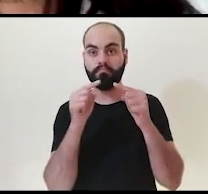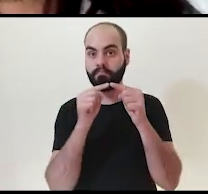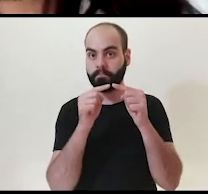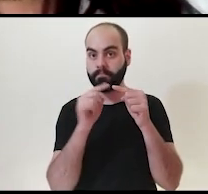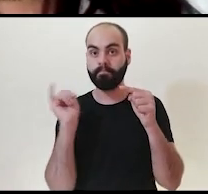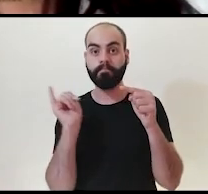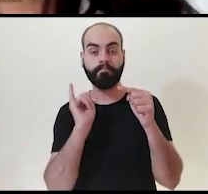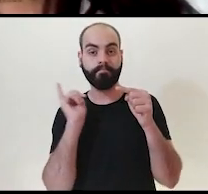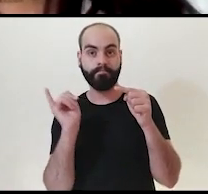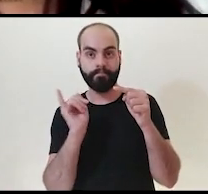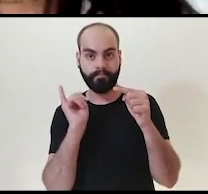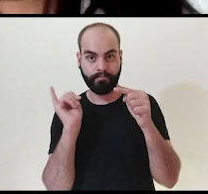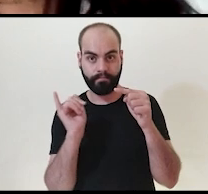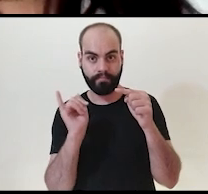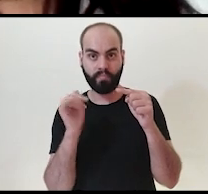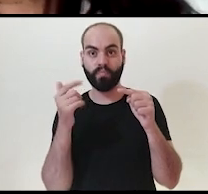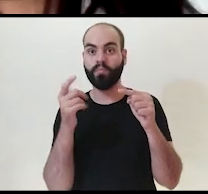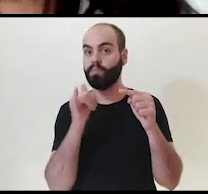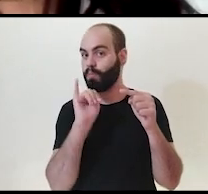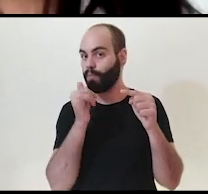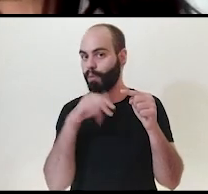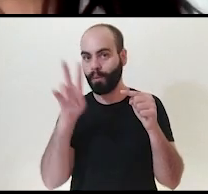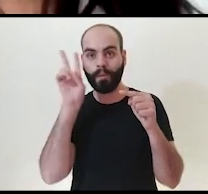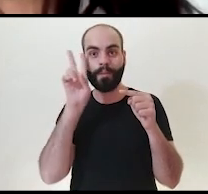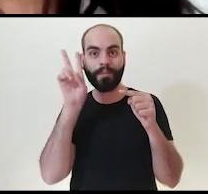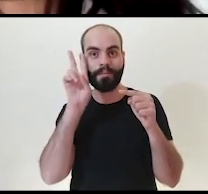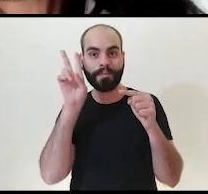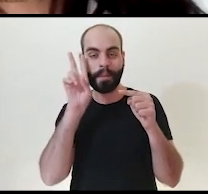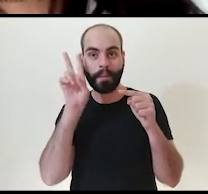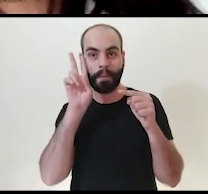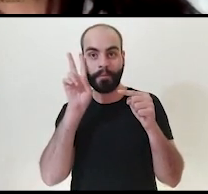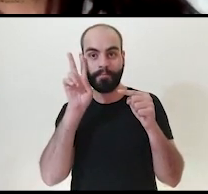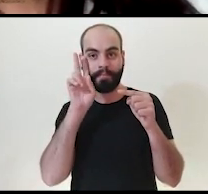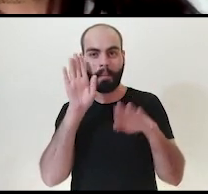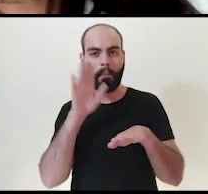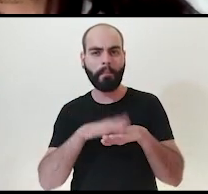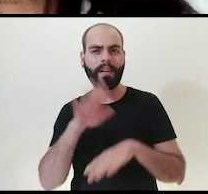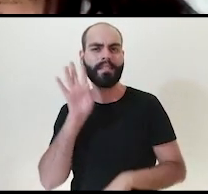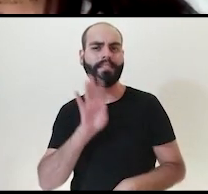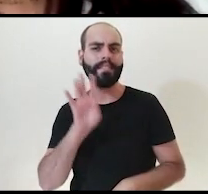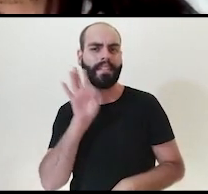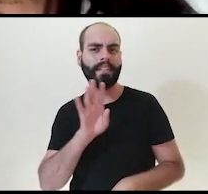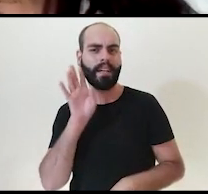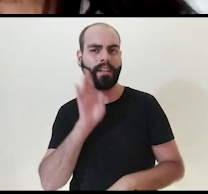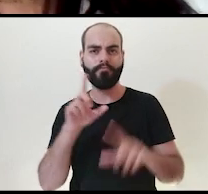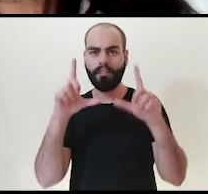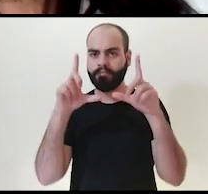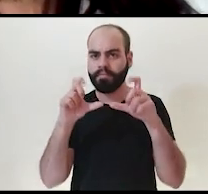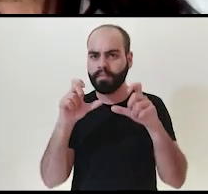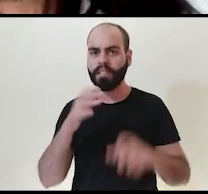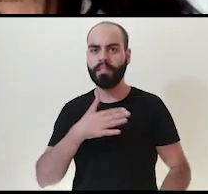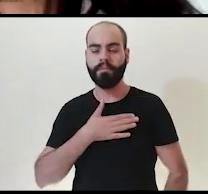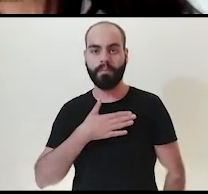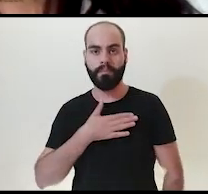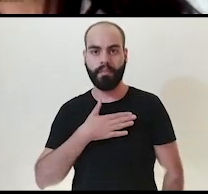vou puxar para o próximo, que é contar a história, né? Que eu falo que o mais legal para mim da fotografia